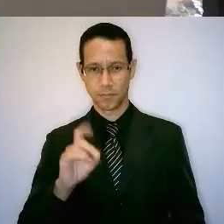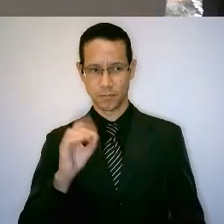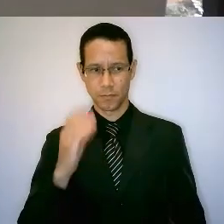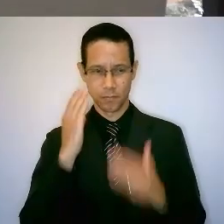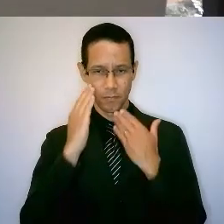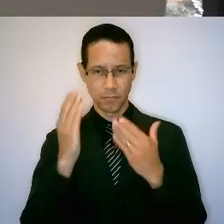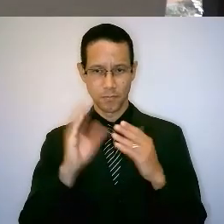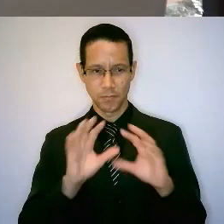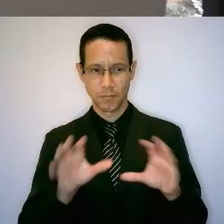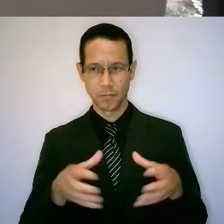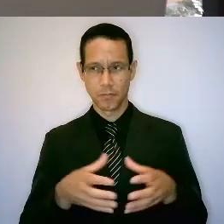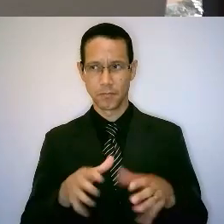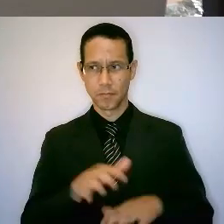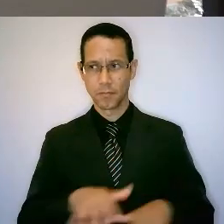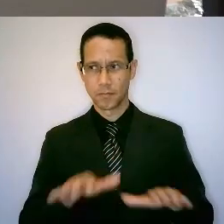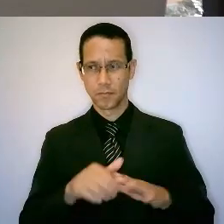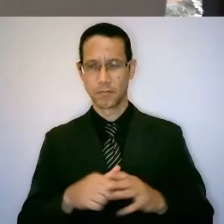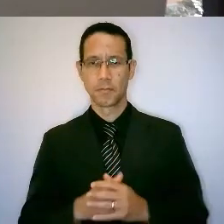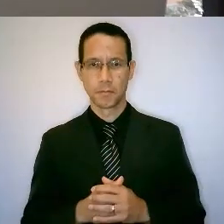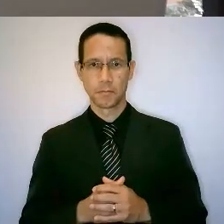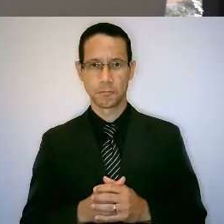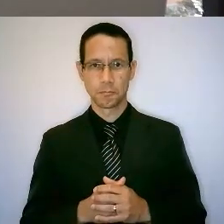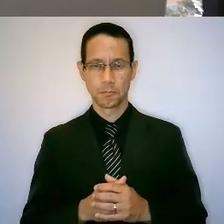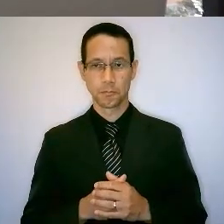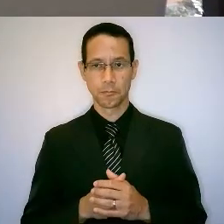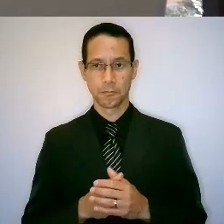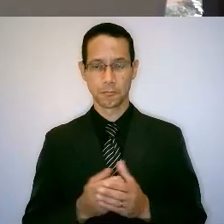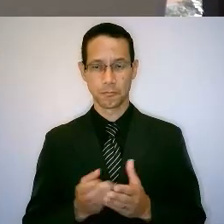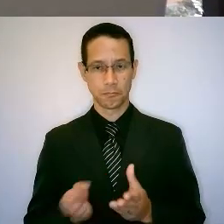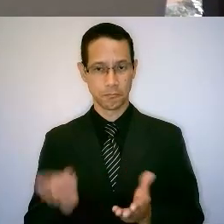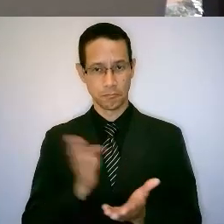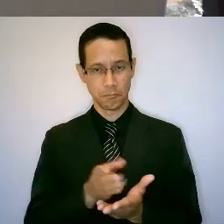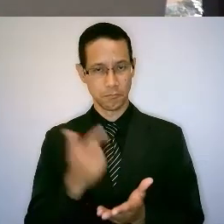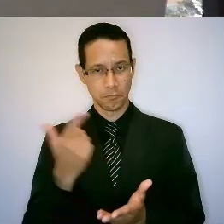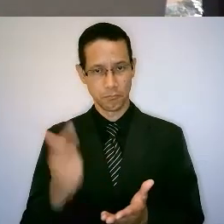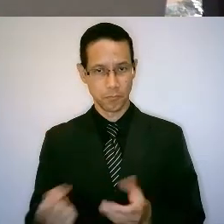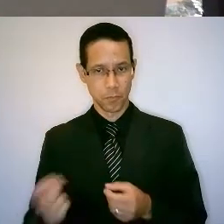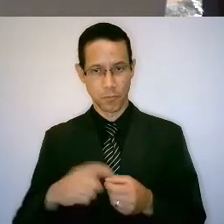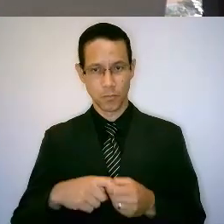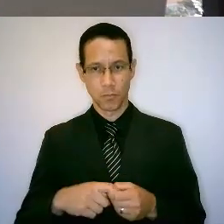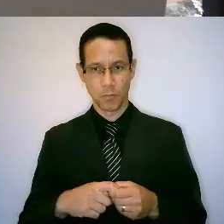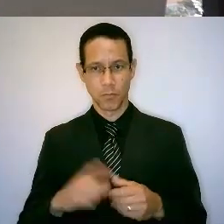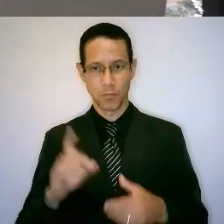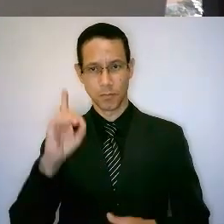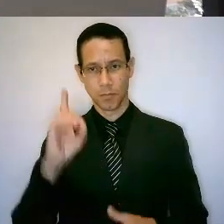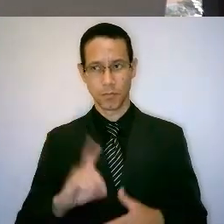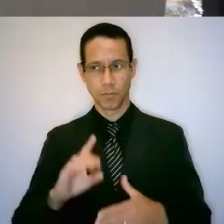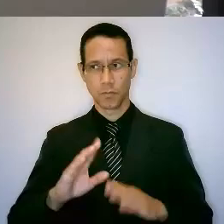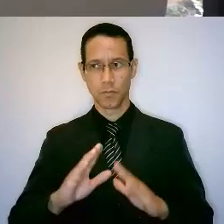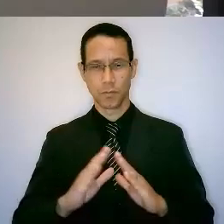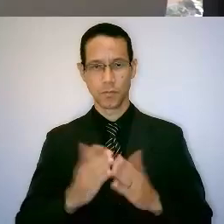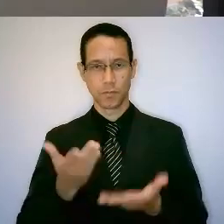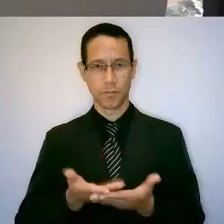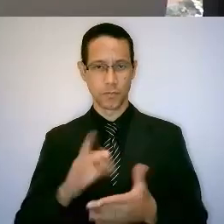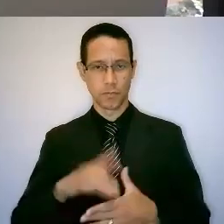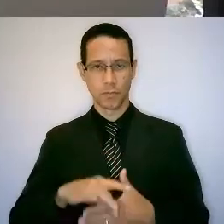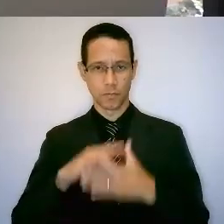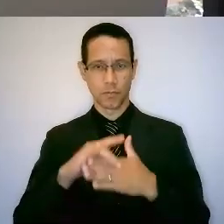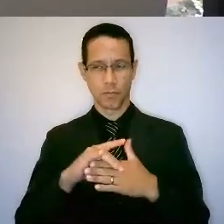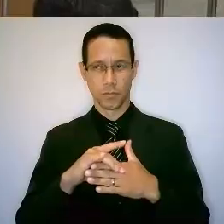câmara pela sua reconstrução ao cargo de diretor da Escola de magistratura do Estado da Paraíba somente